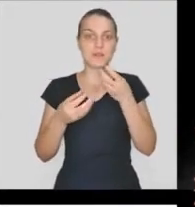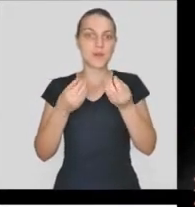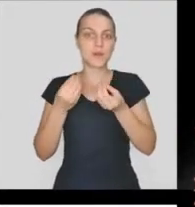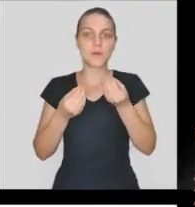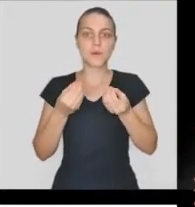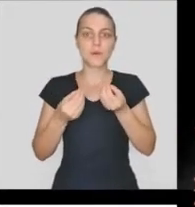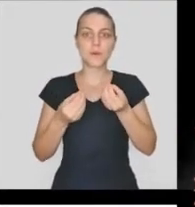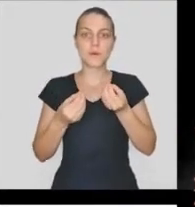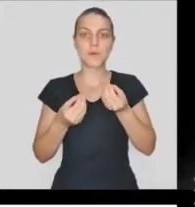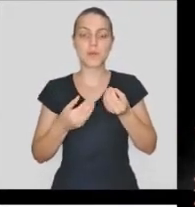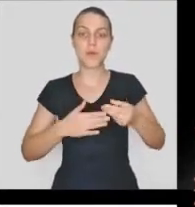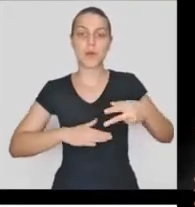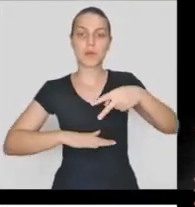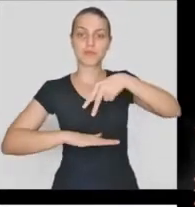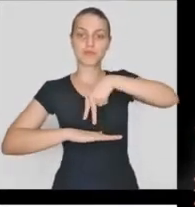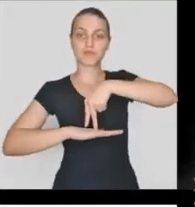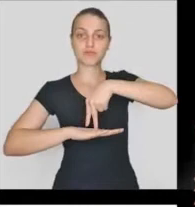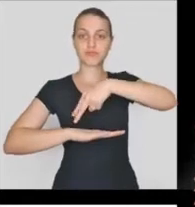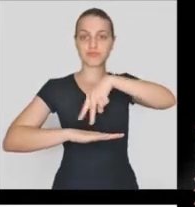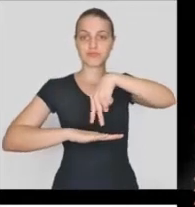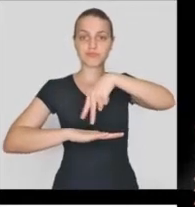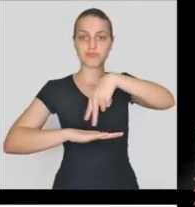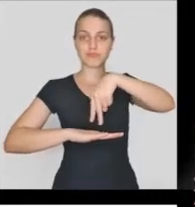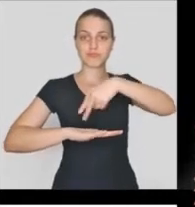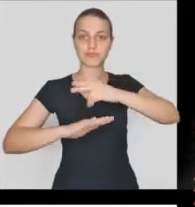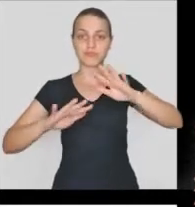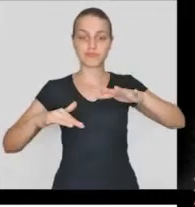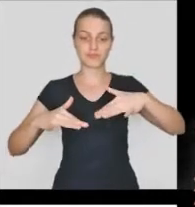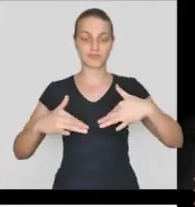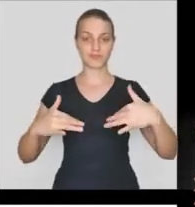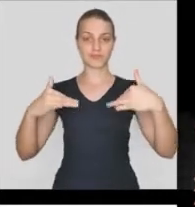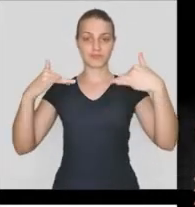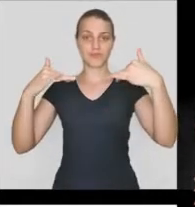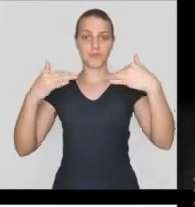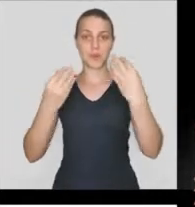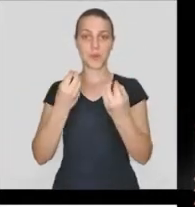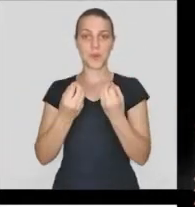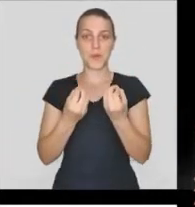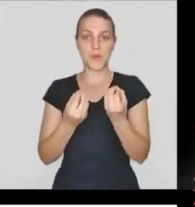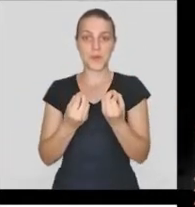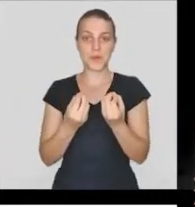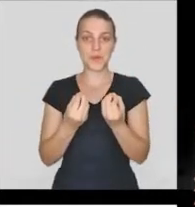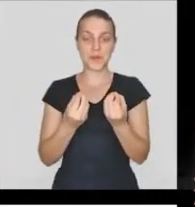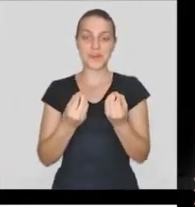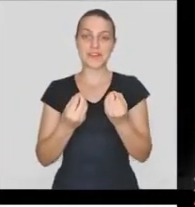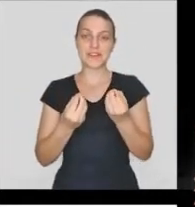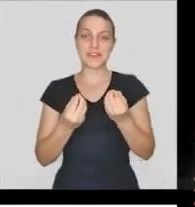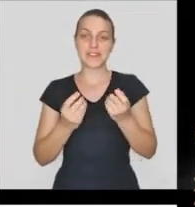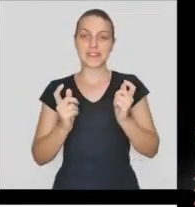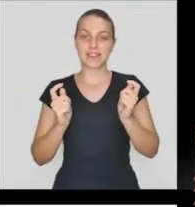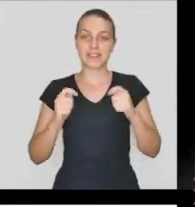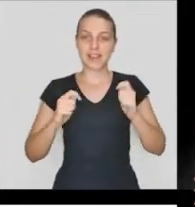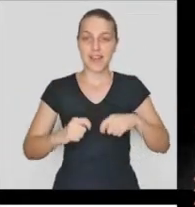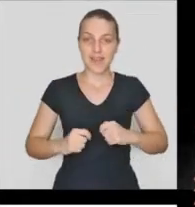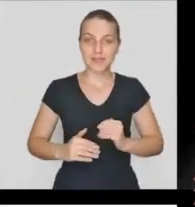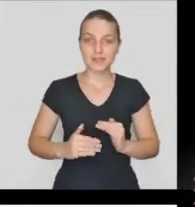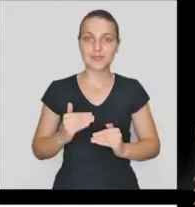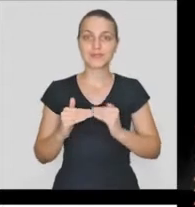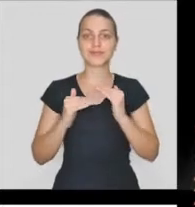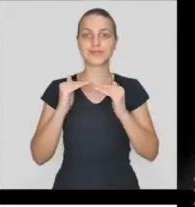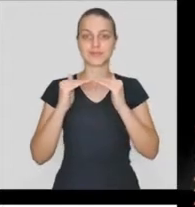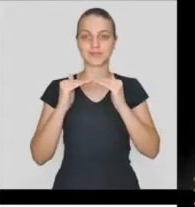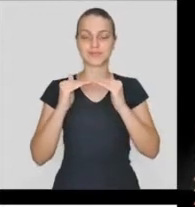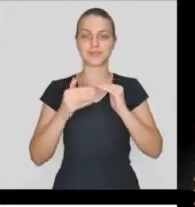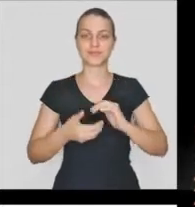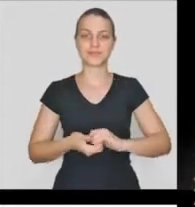desses elementos. Mas a dança é uma composição artística que tem um poder imenso no desenvolvimento